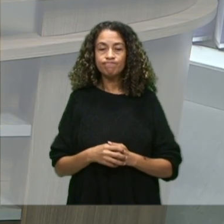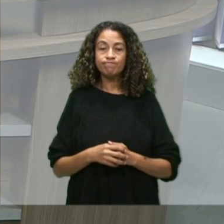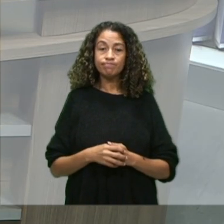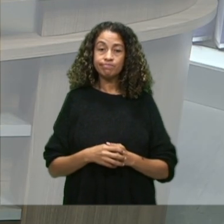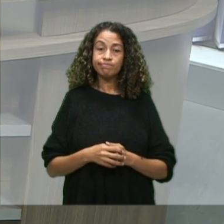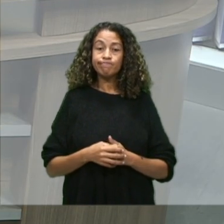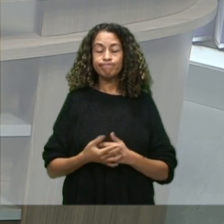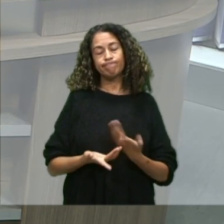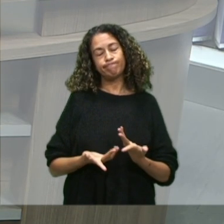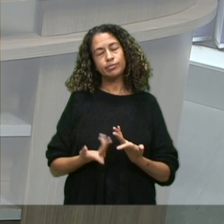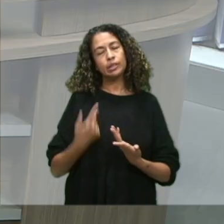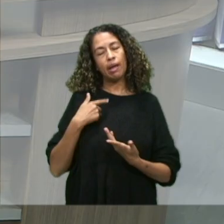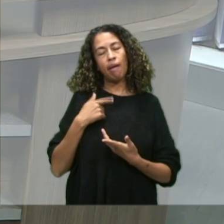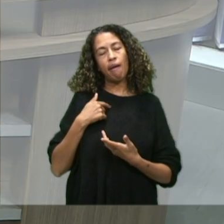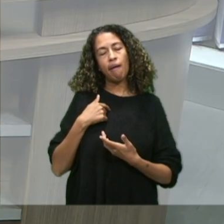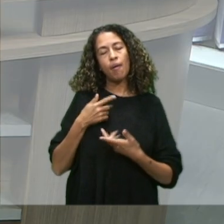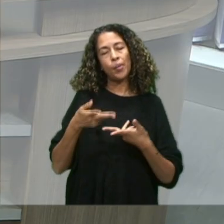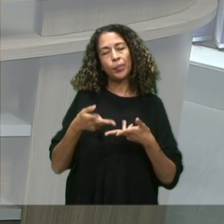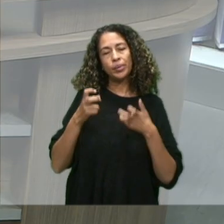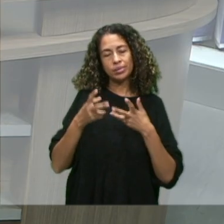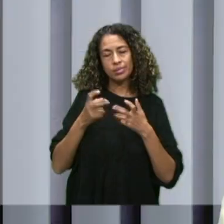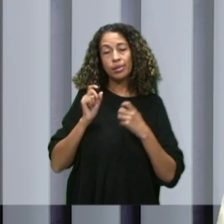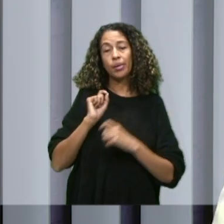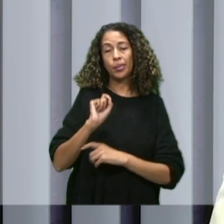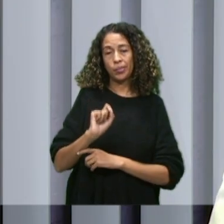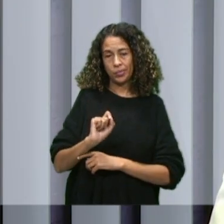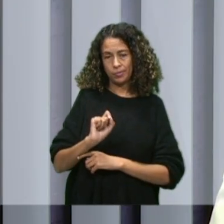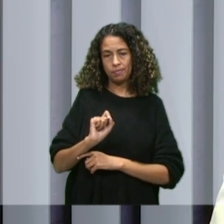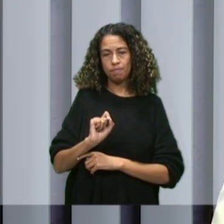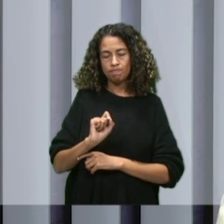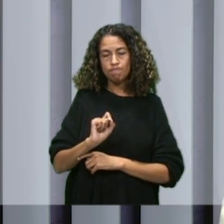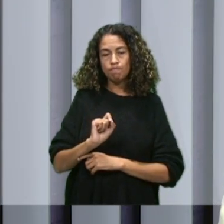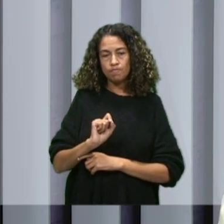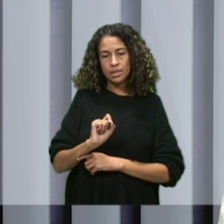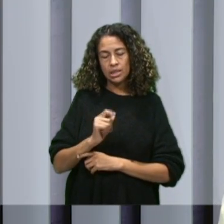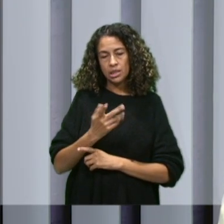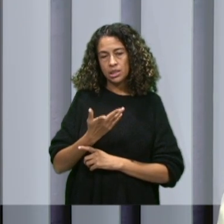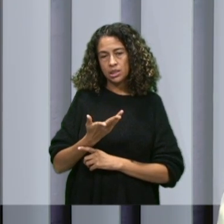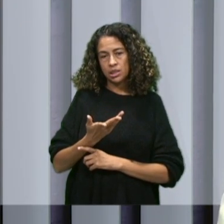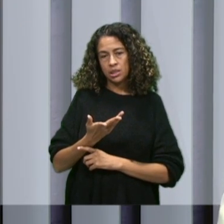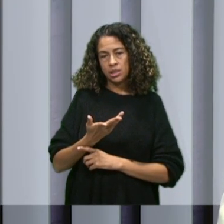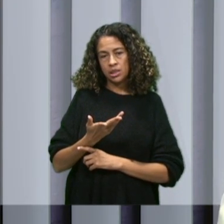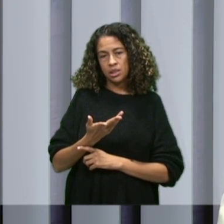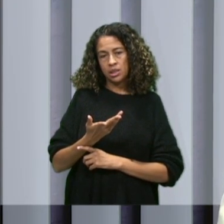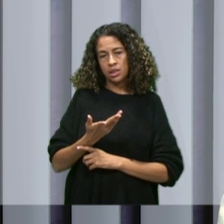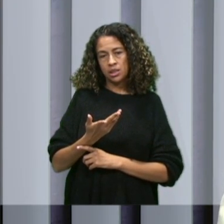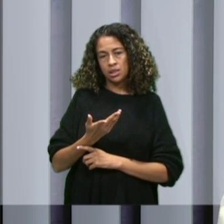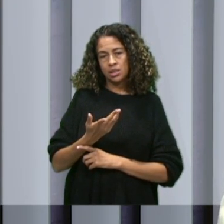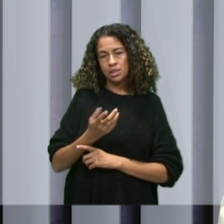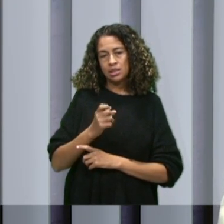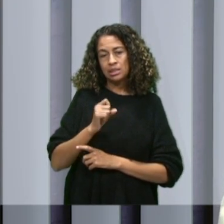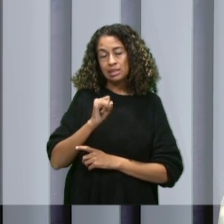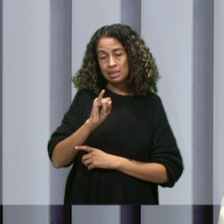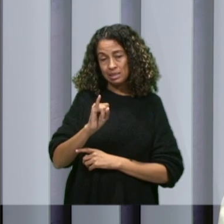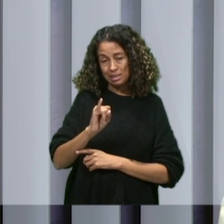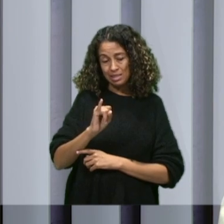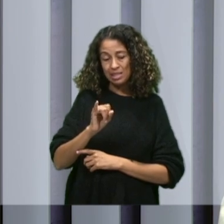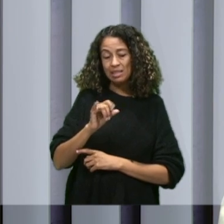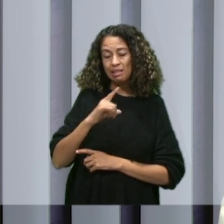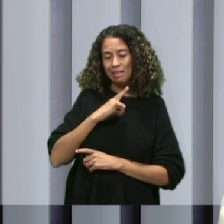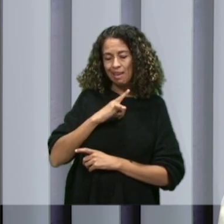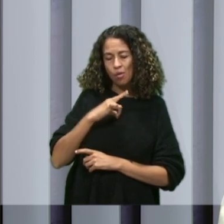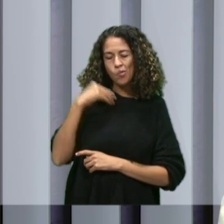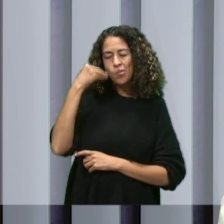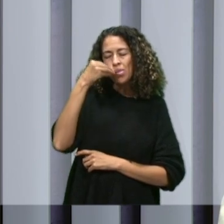O que eu vejo, né, é que quando a gente consegue proporcionar uma